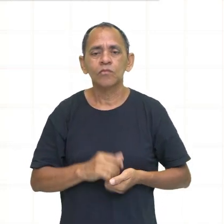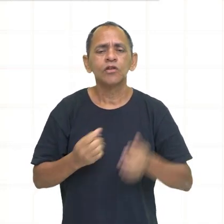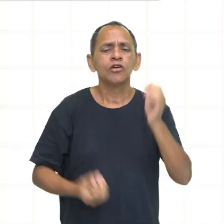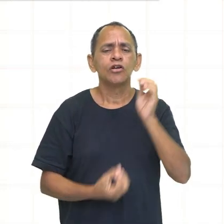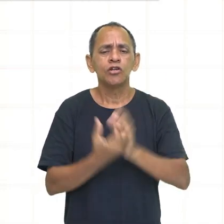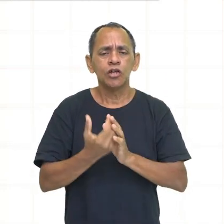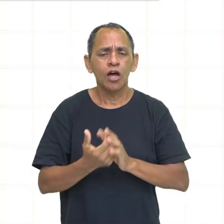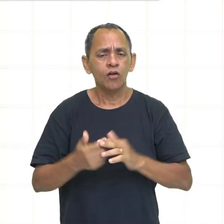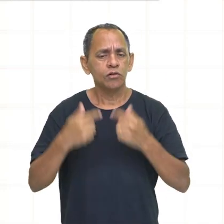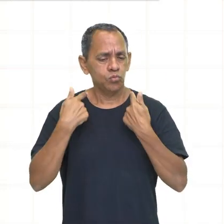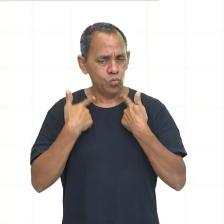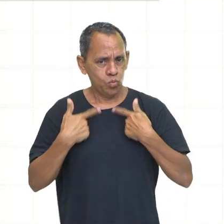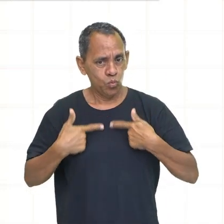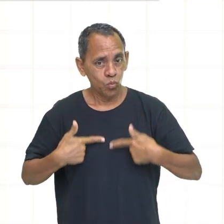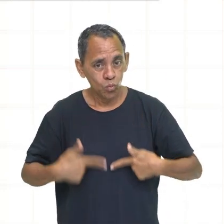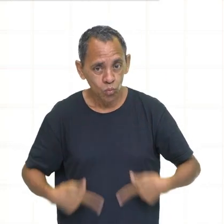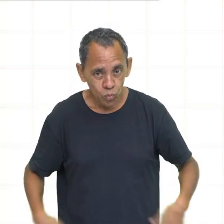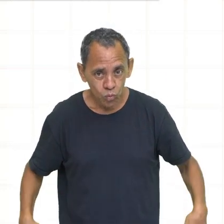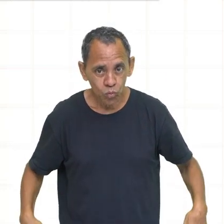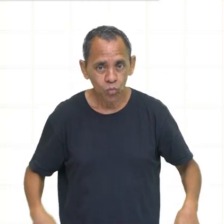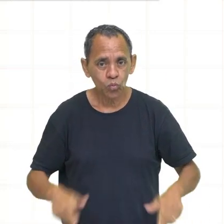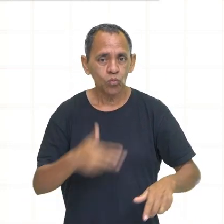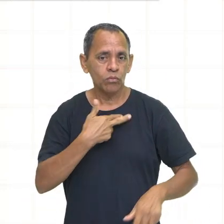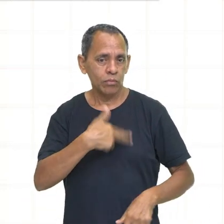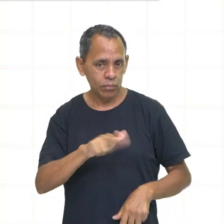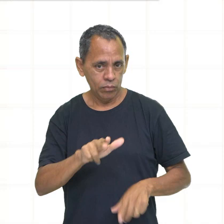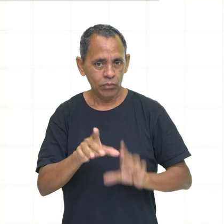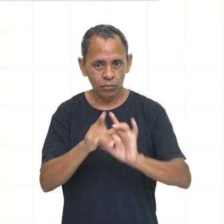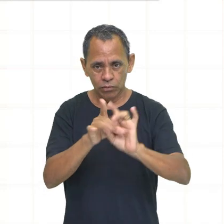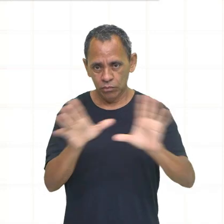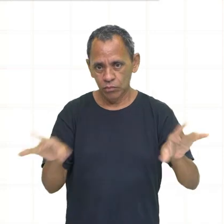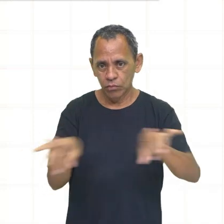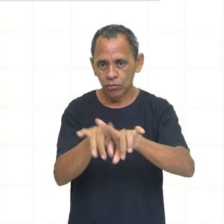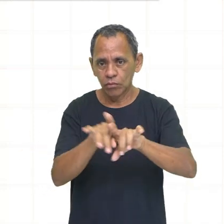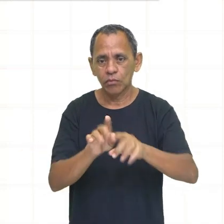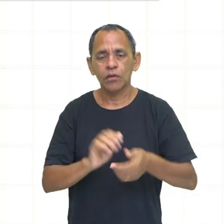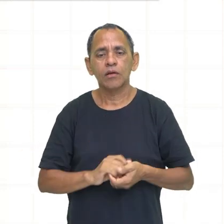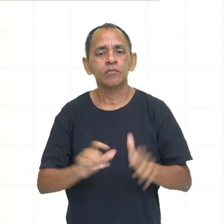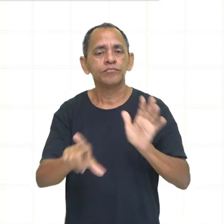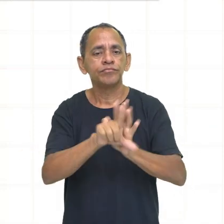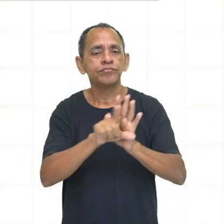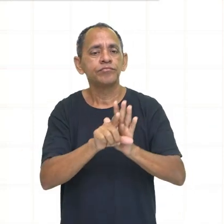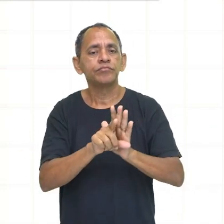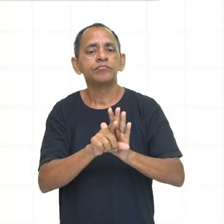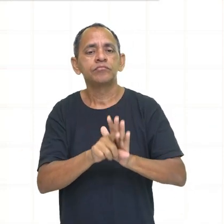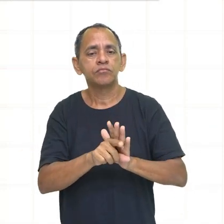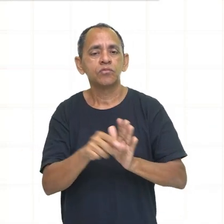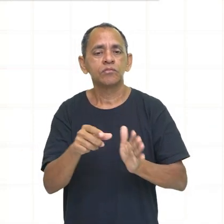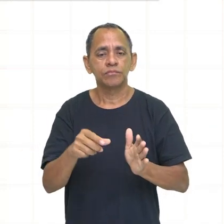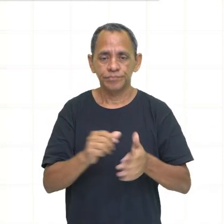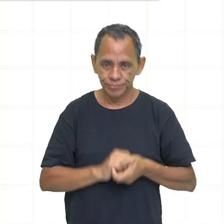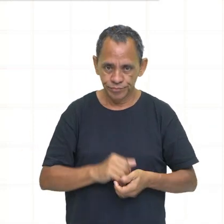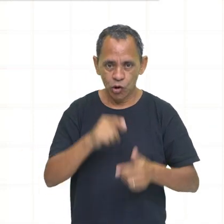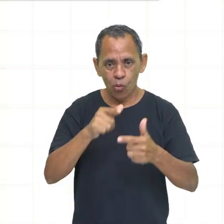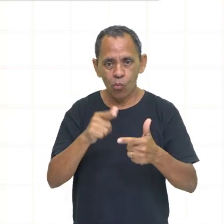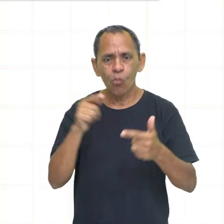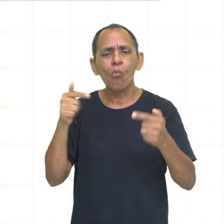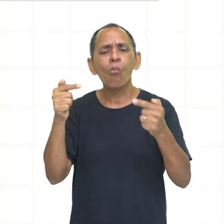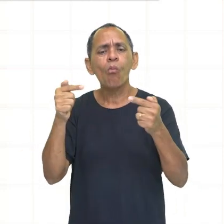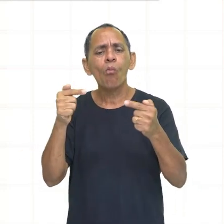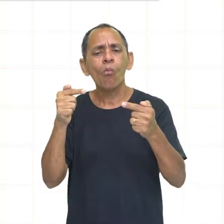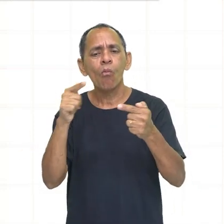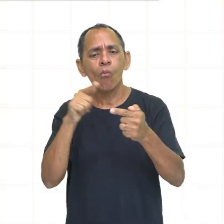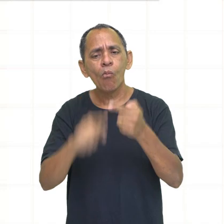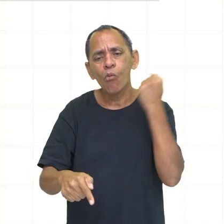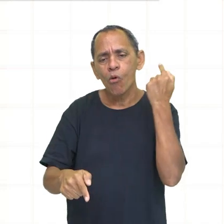a laicidade do Estado brasileiro. A lei proibia o ensino